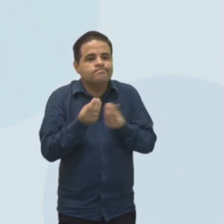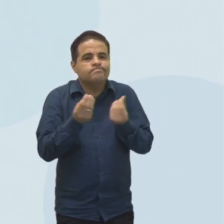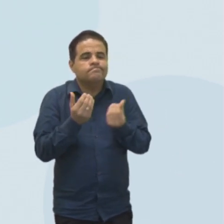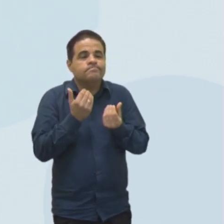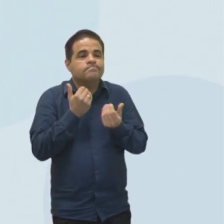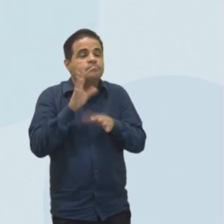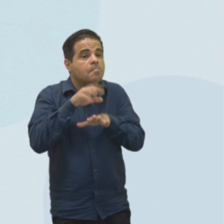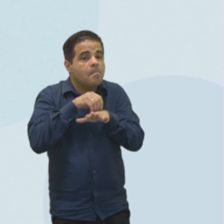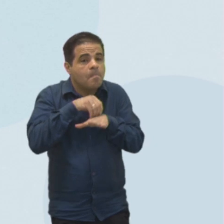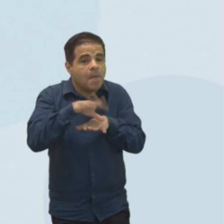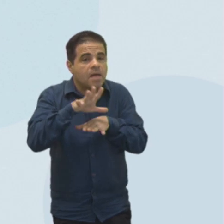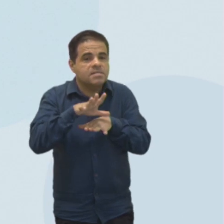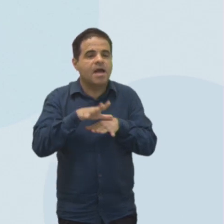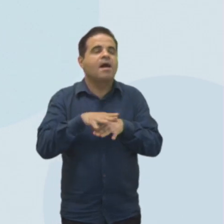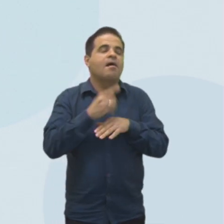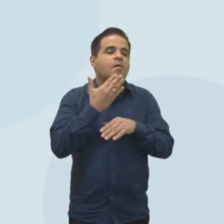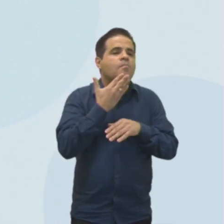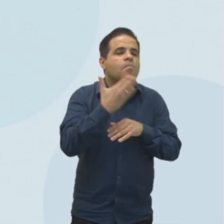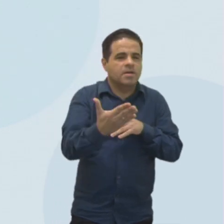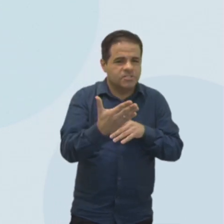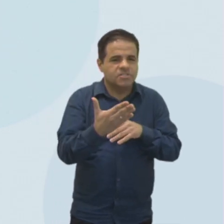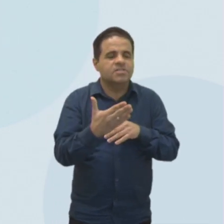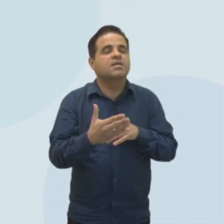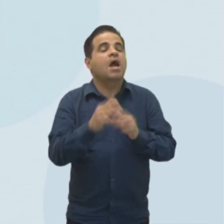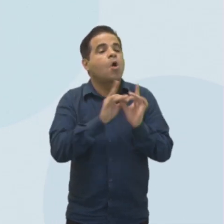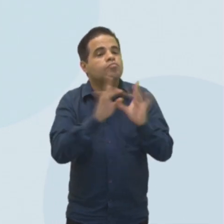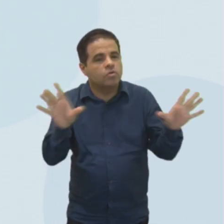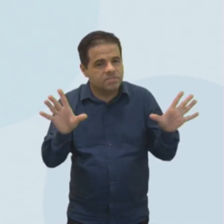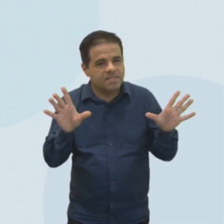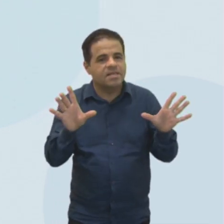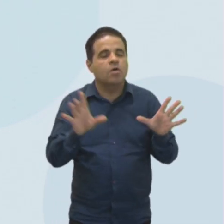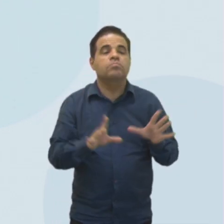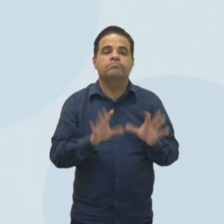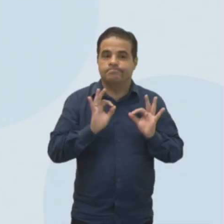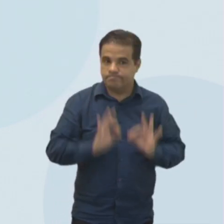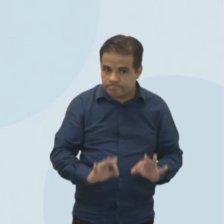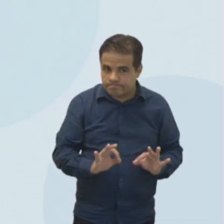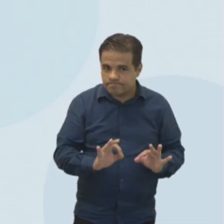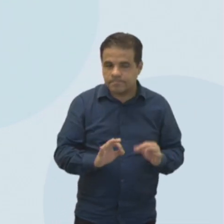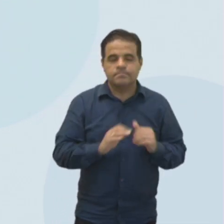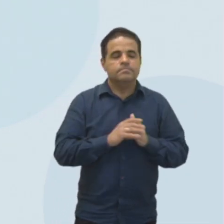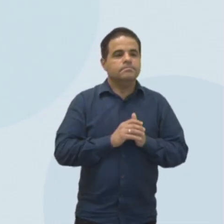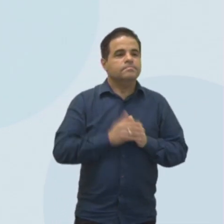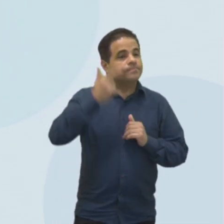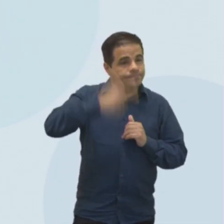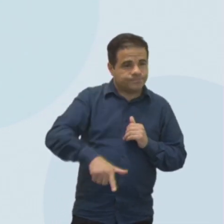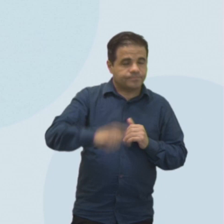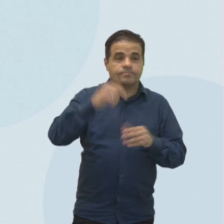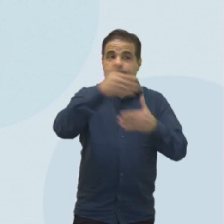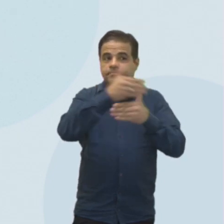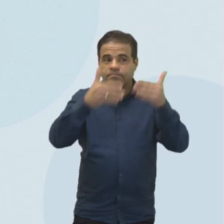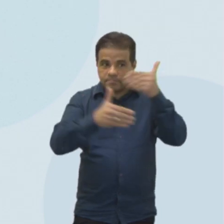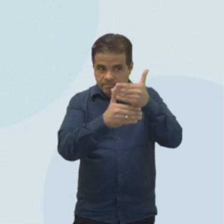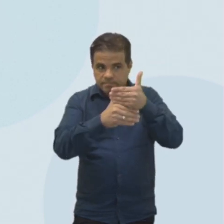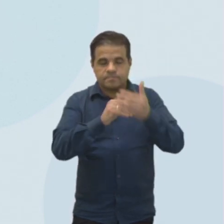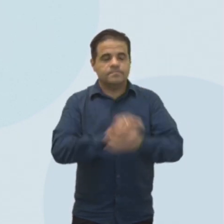não passar e não solicitar a autorização. Ok? Próximo slide.